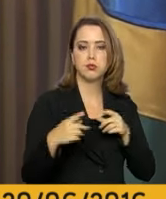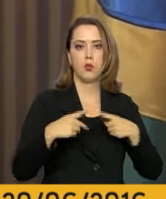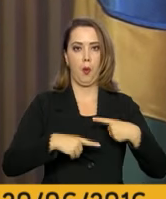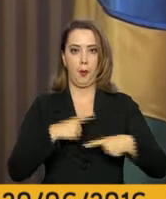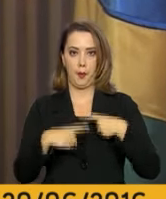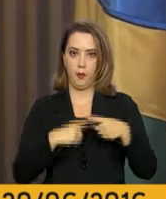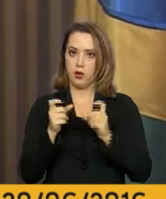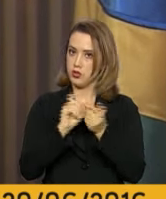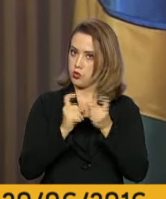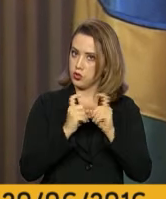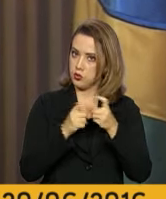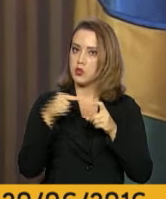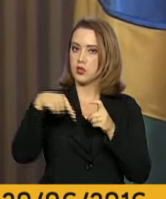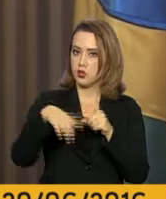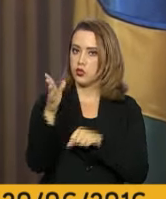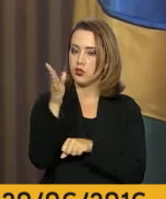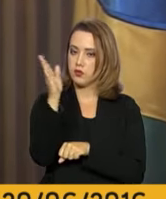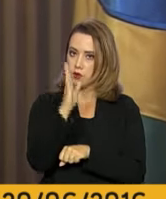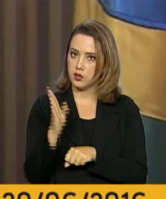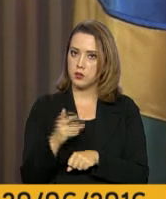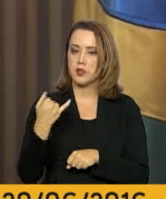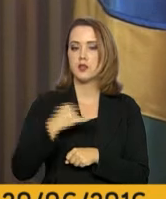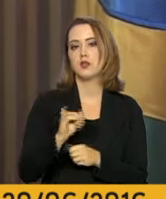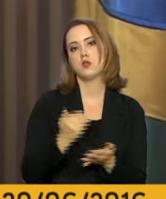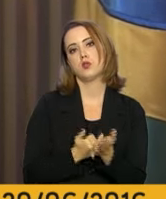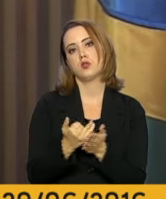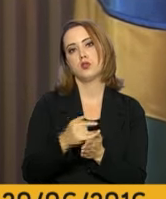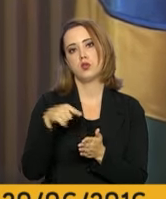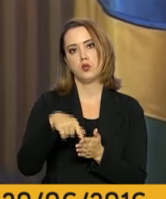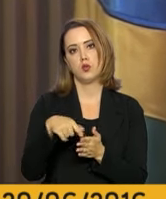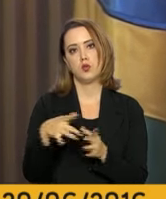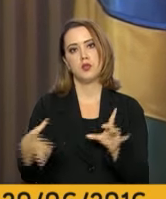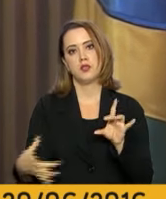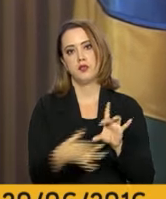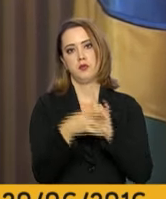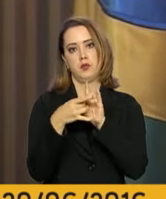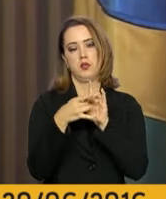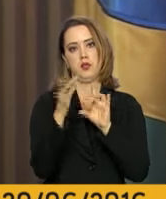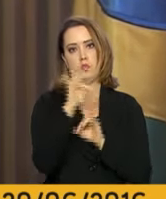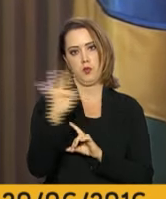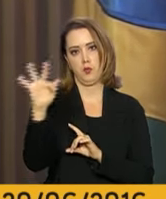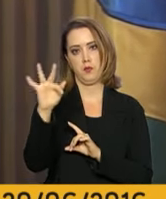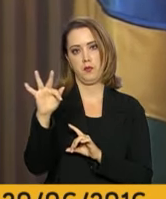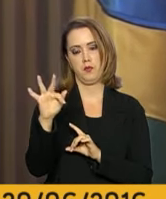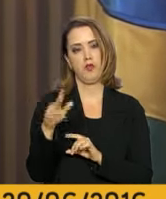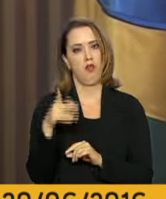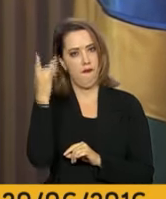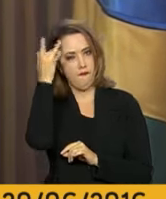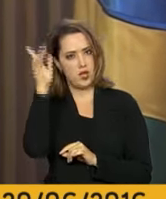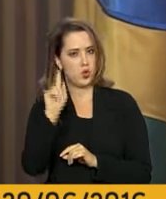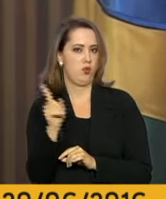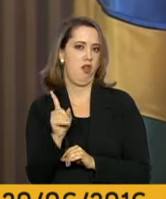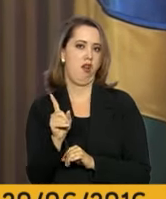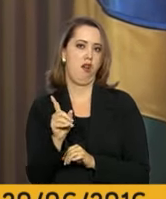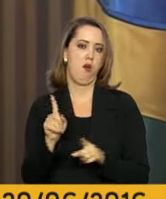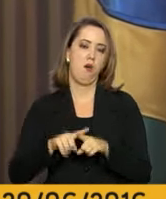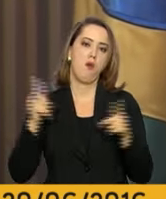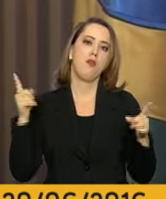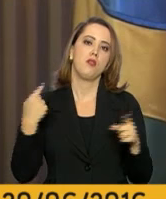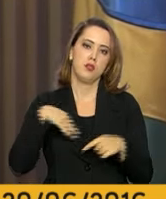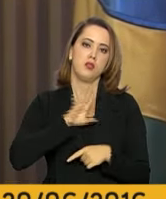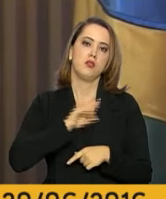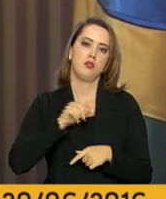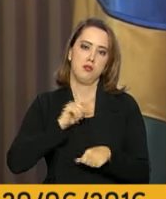político-administrativa no país se nós começarmos pelo pacto federativo vai ser fácil não vai ser vai ser difícil mas nós teremos